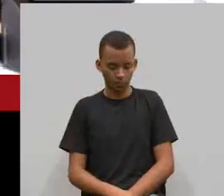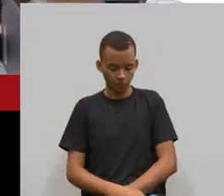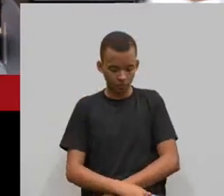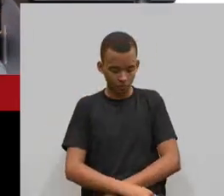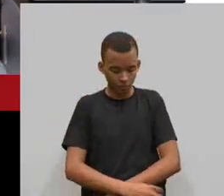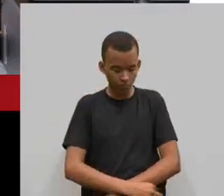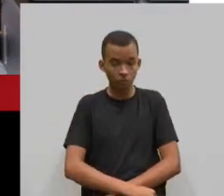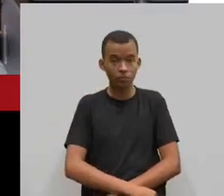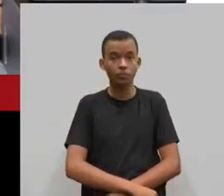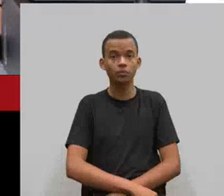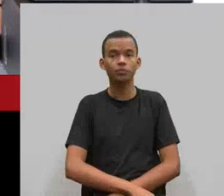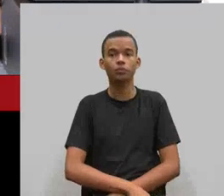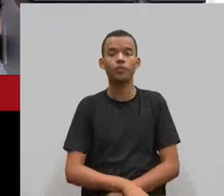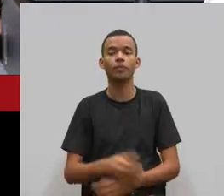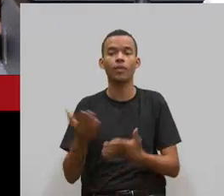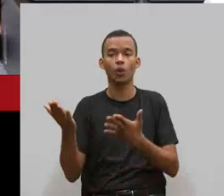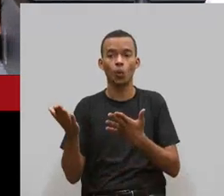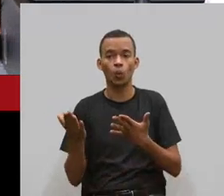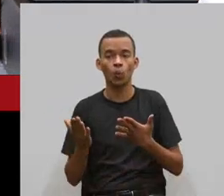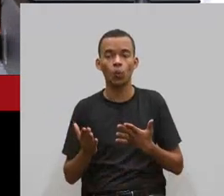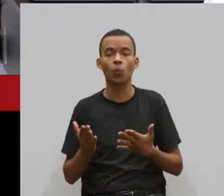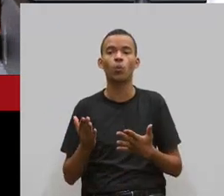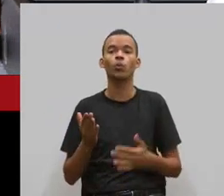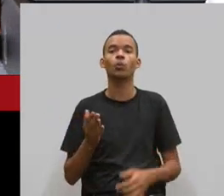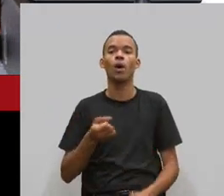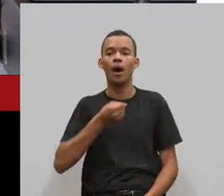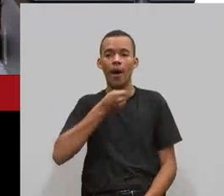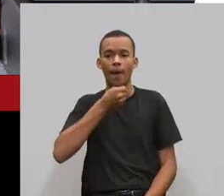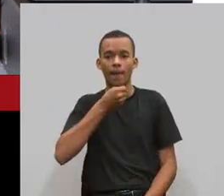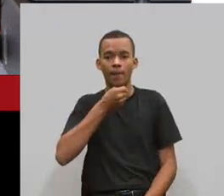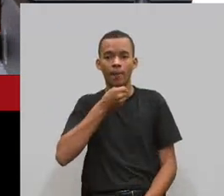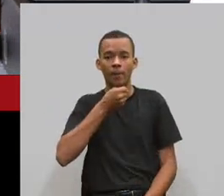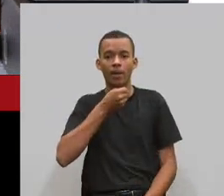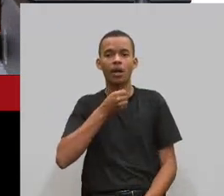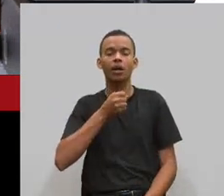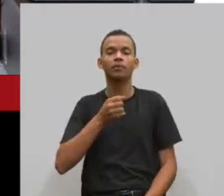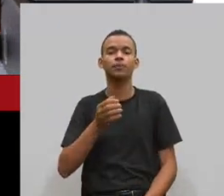palavra gon zo